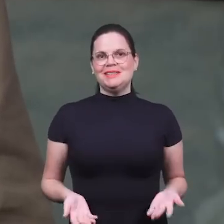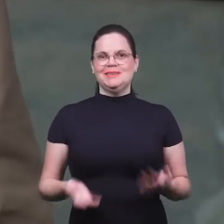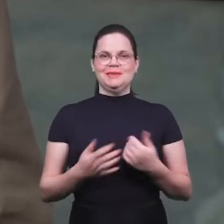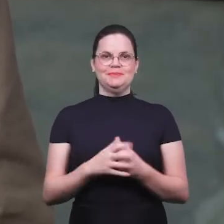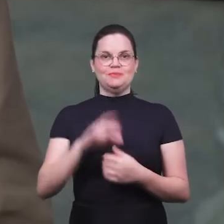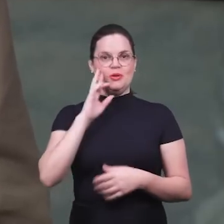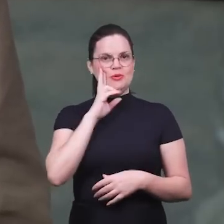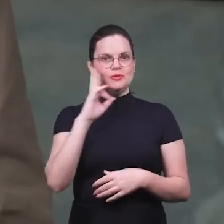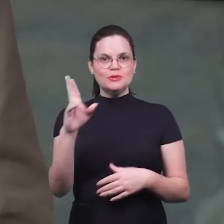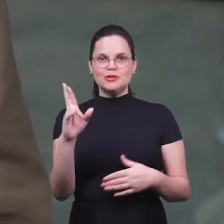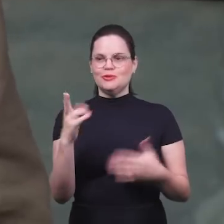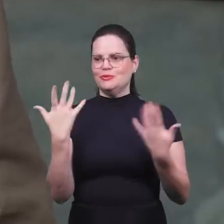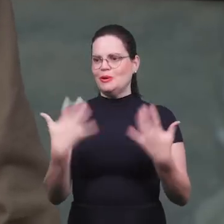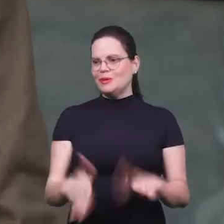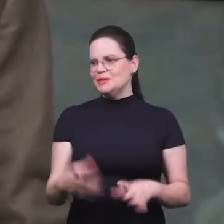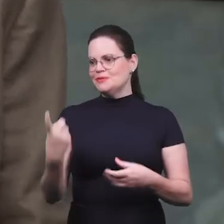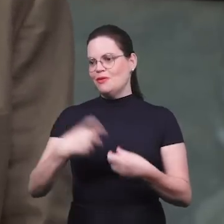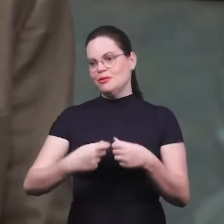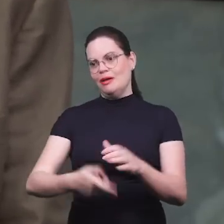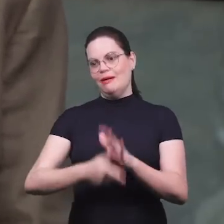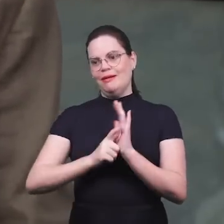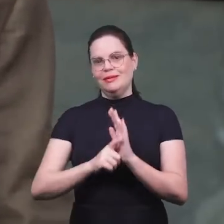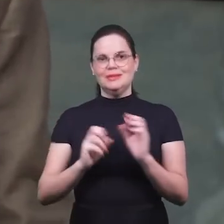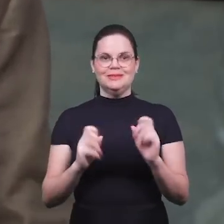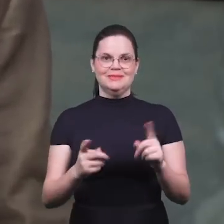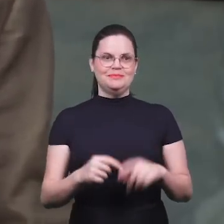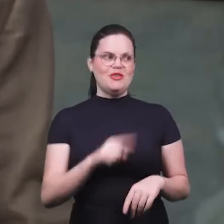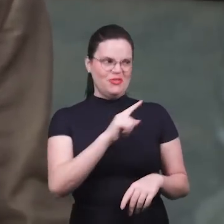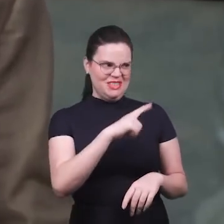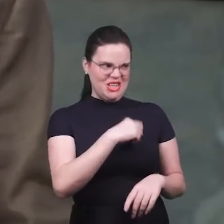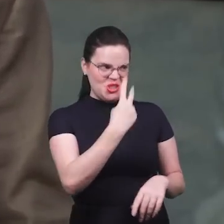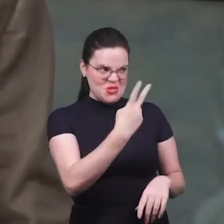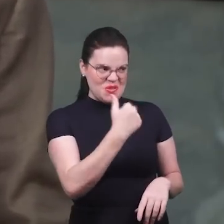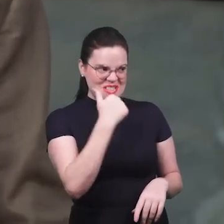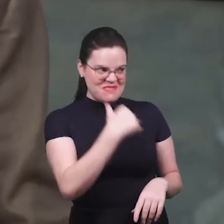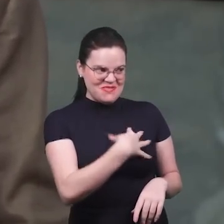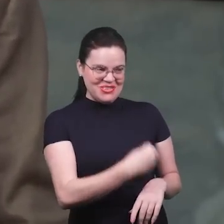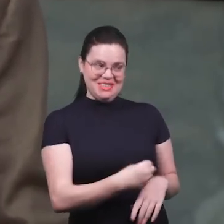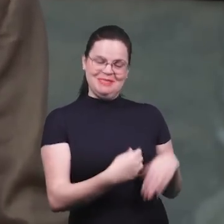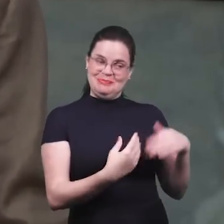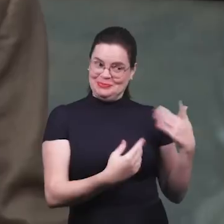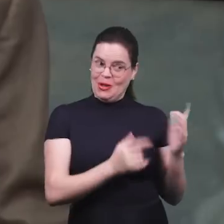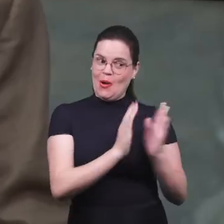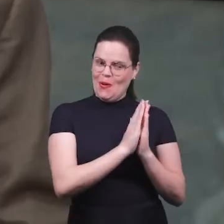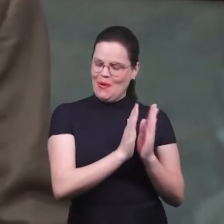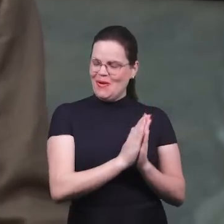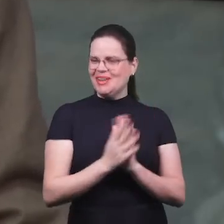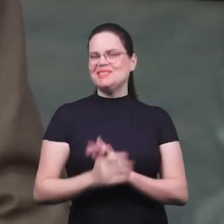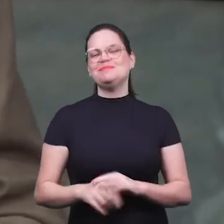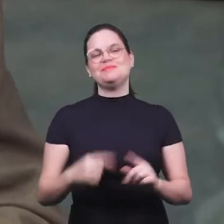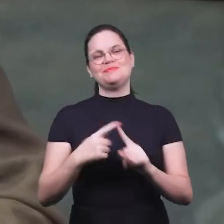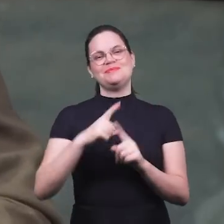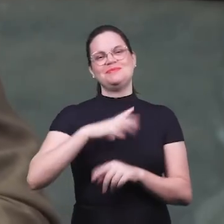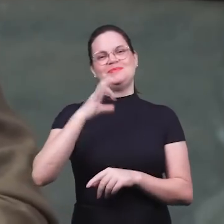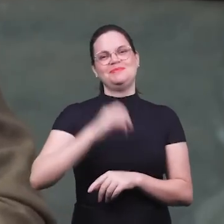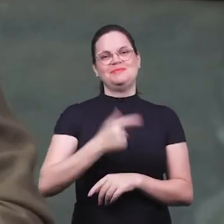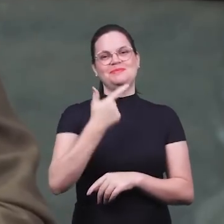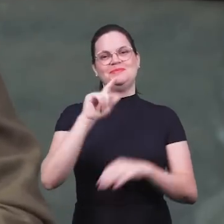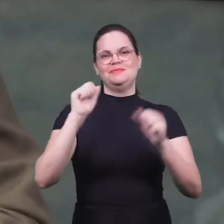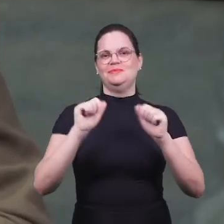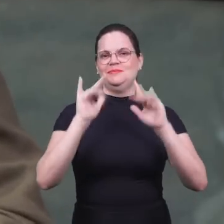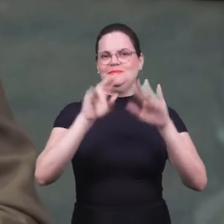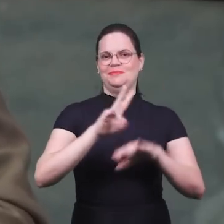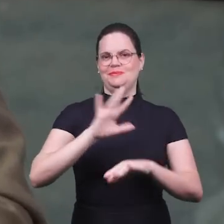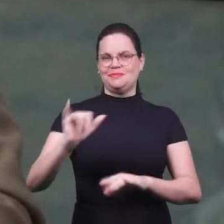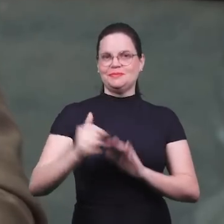me dar esse livramento, né? Mas certamente outras bênçãos virão em decorrência disso aí, tá bom? Pastor